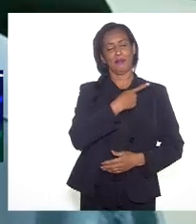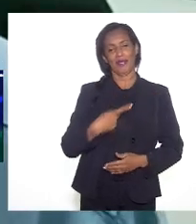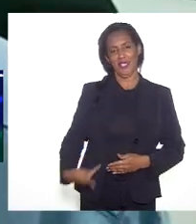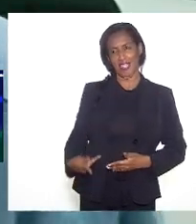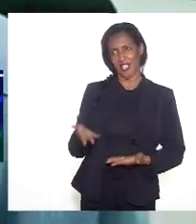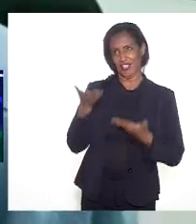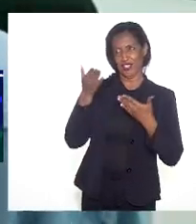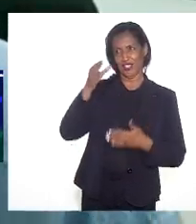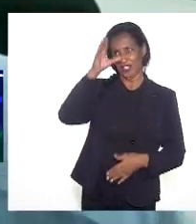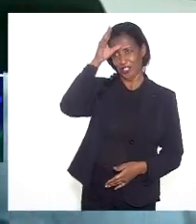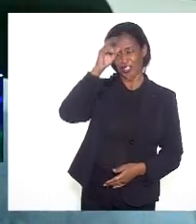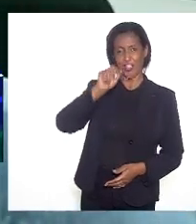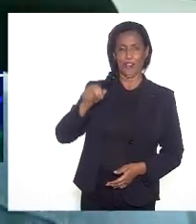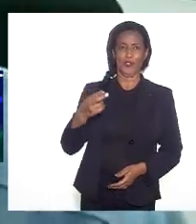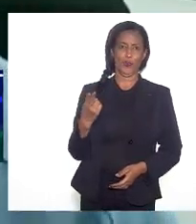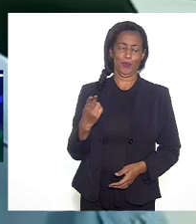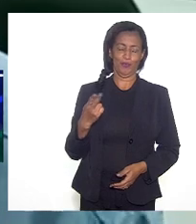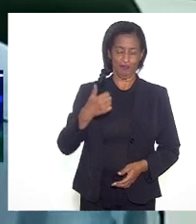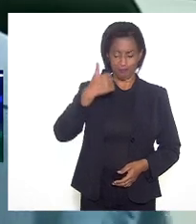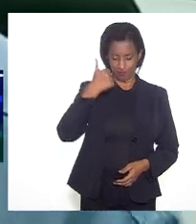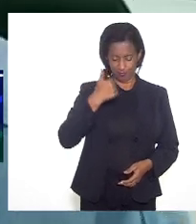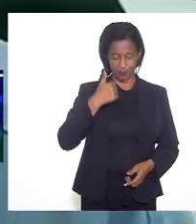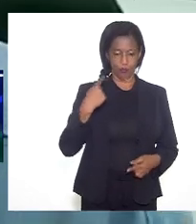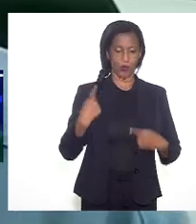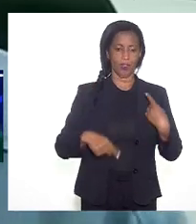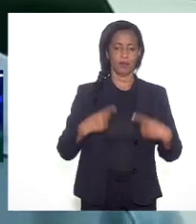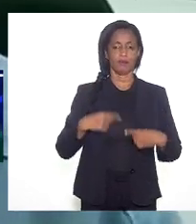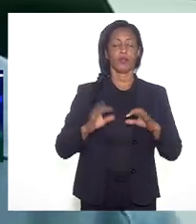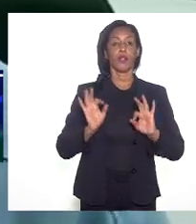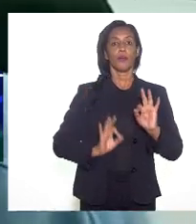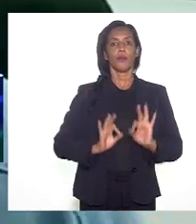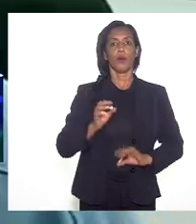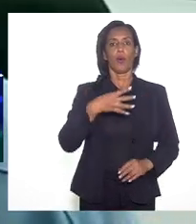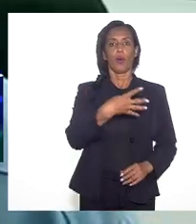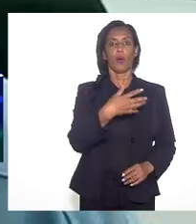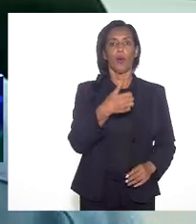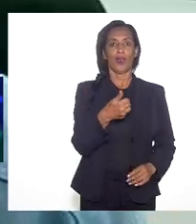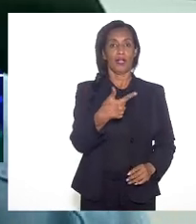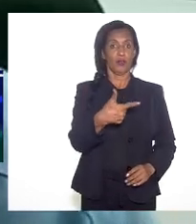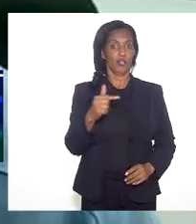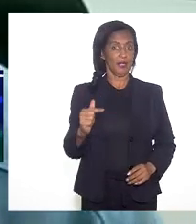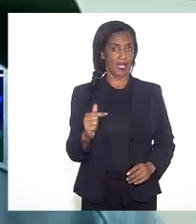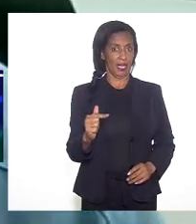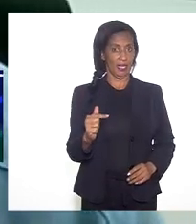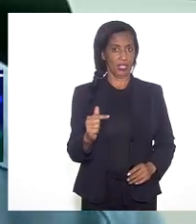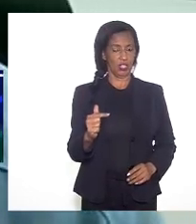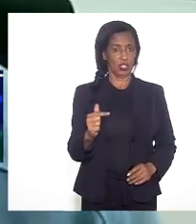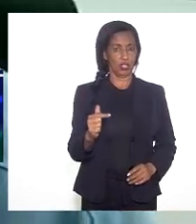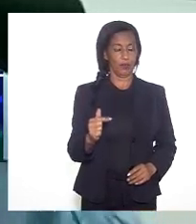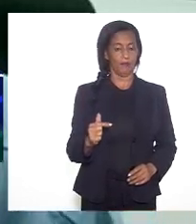Ju. Primeiro, eu queria discutir o projeto de lei